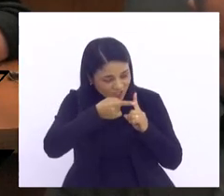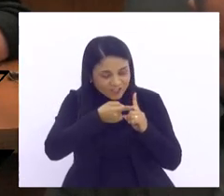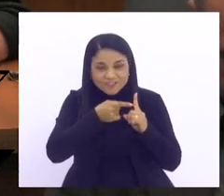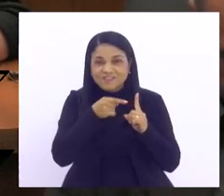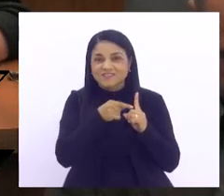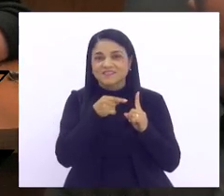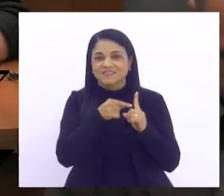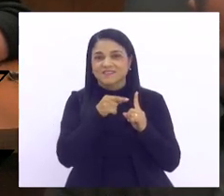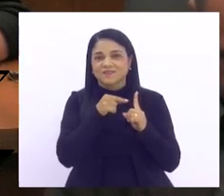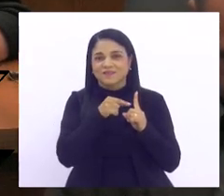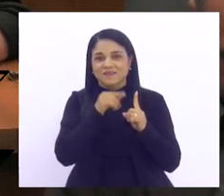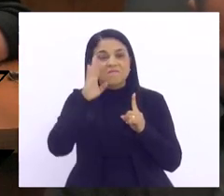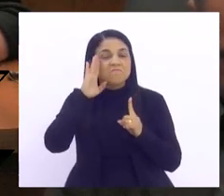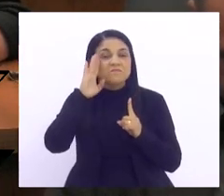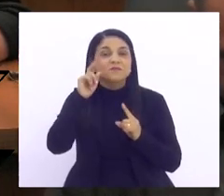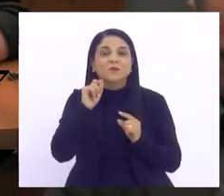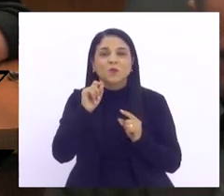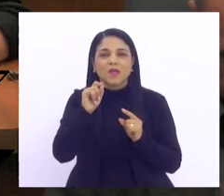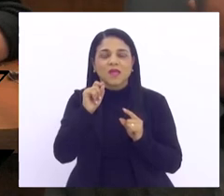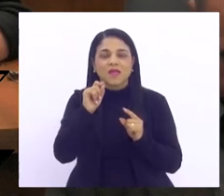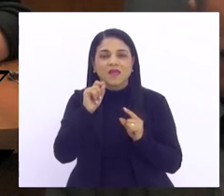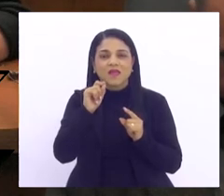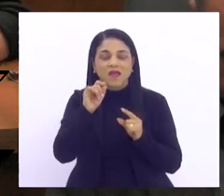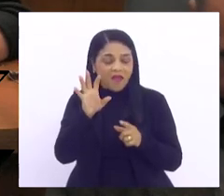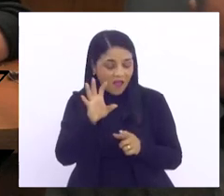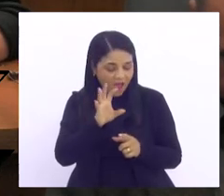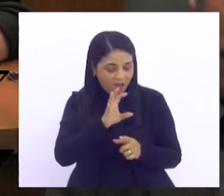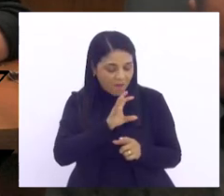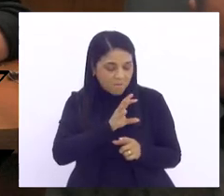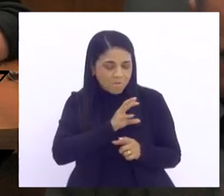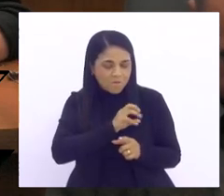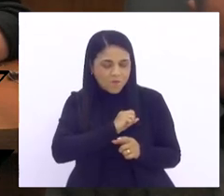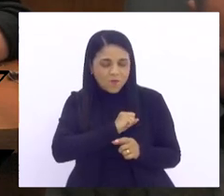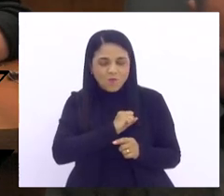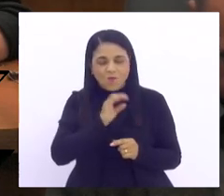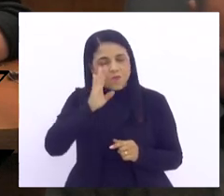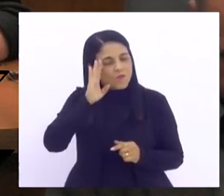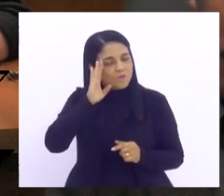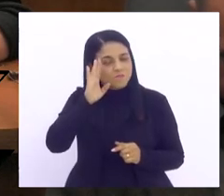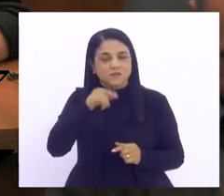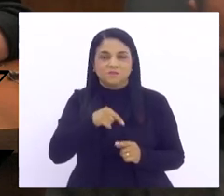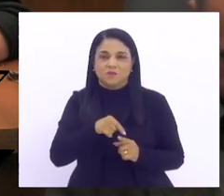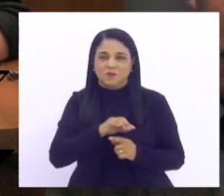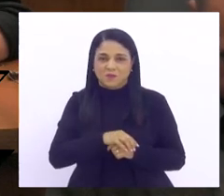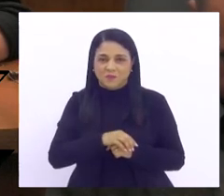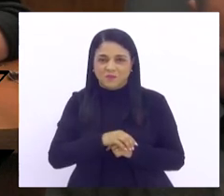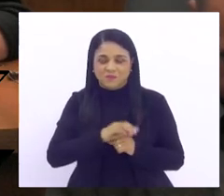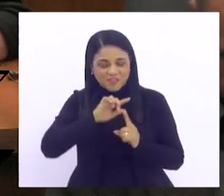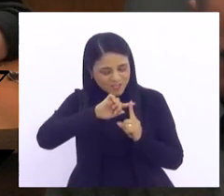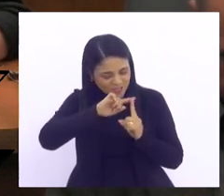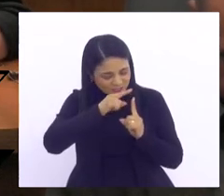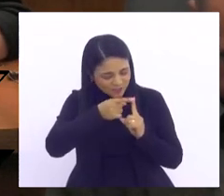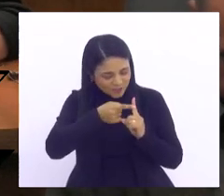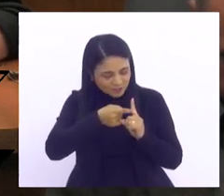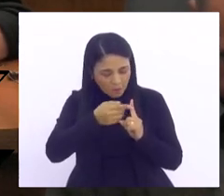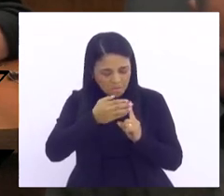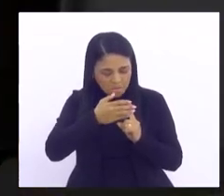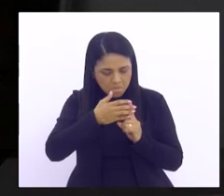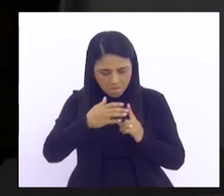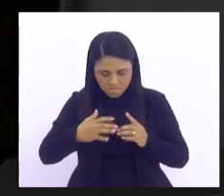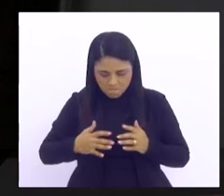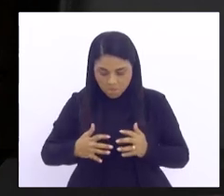é composta pelo principal componente, que é o amor. E no momento em que essa gestão vai acontecendo,